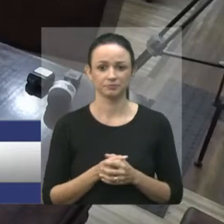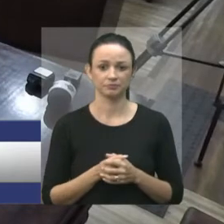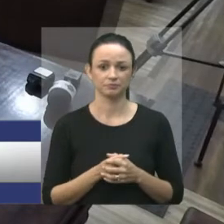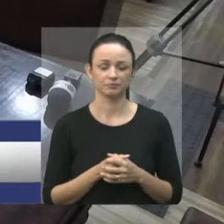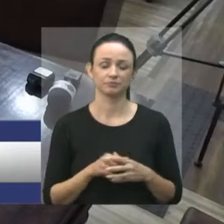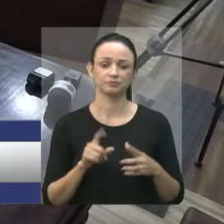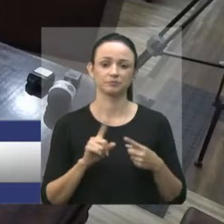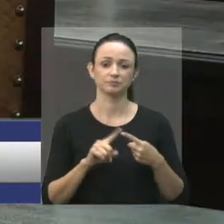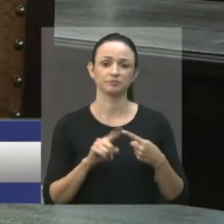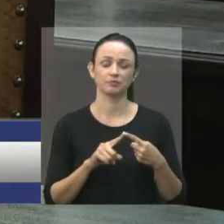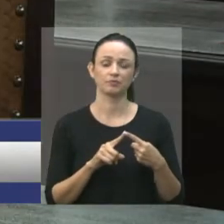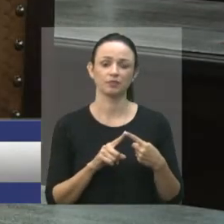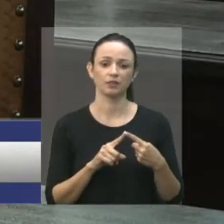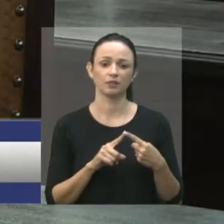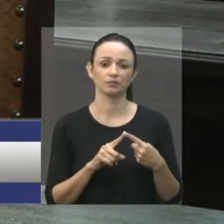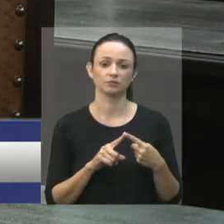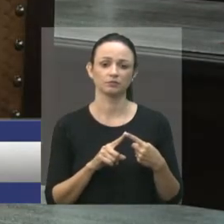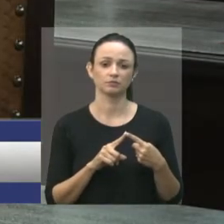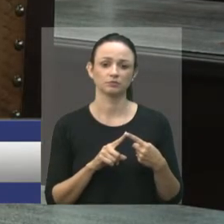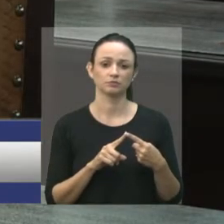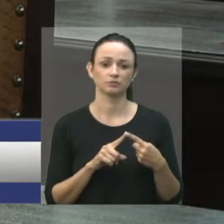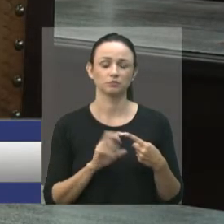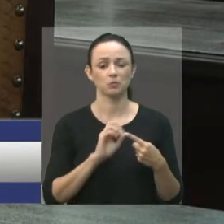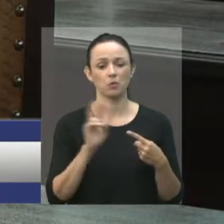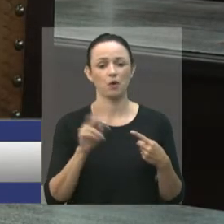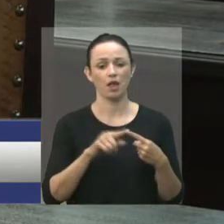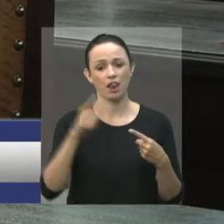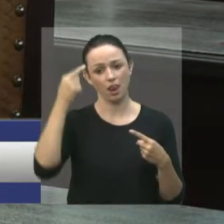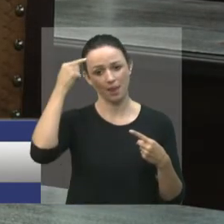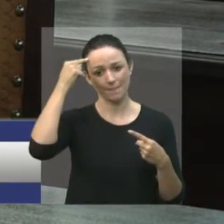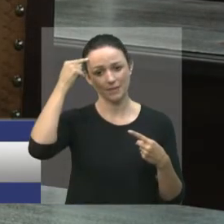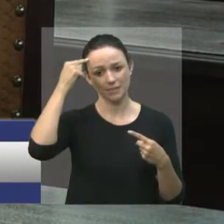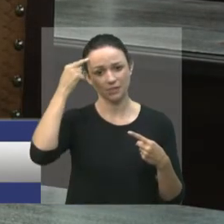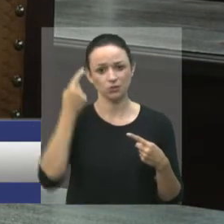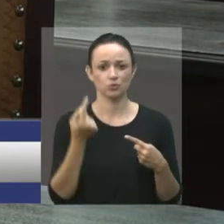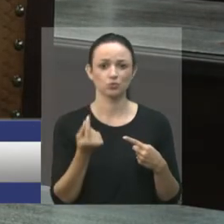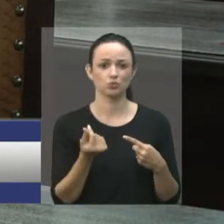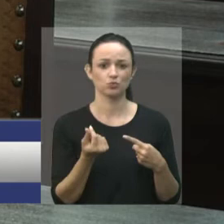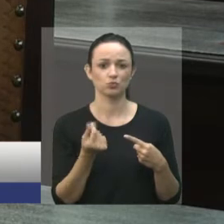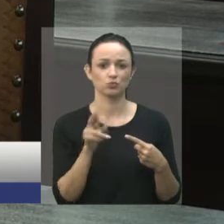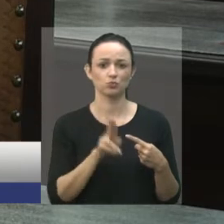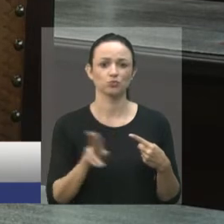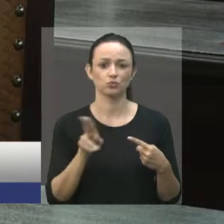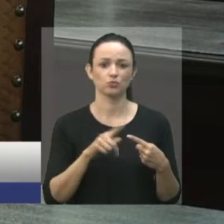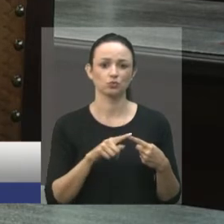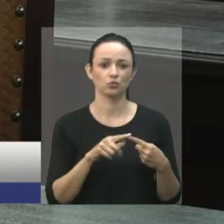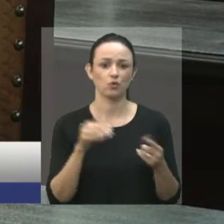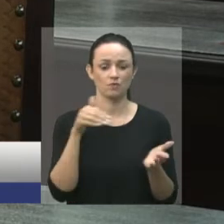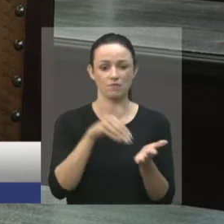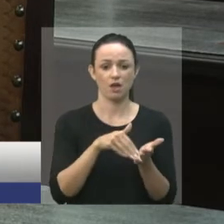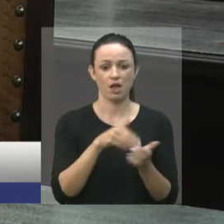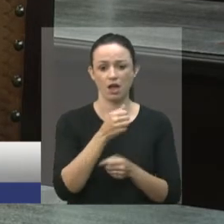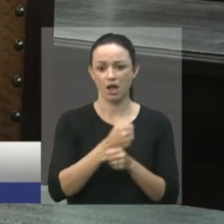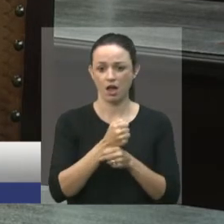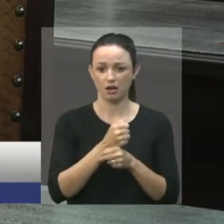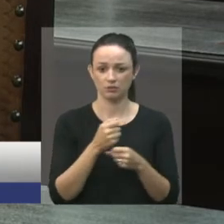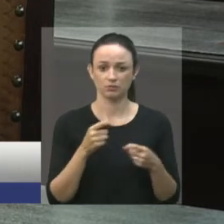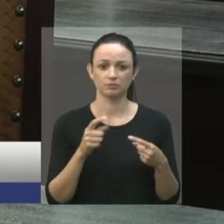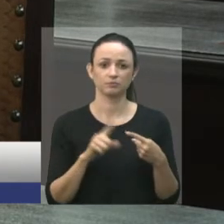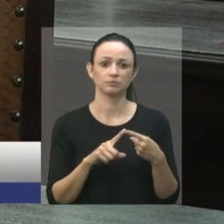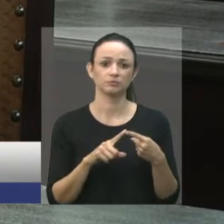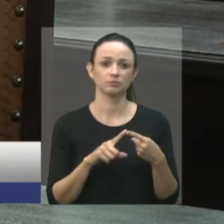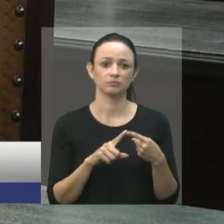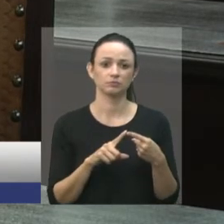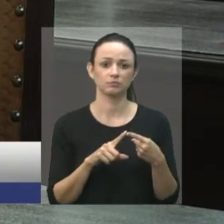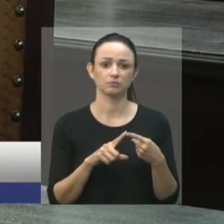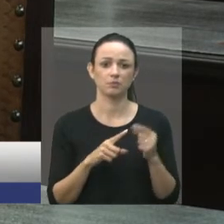Ou ele está pensando em utilizá-lo no final do ano